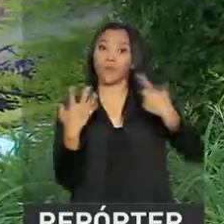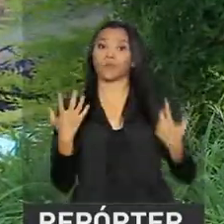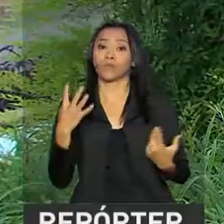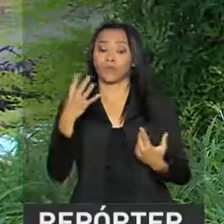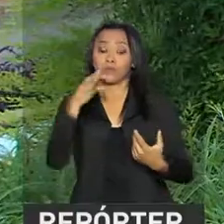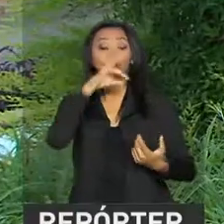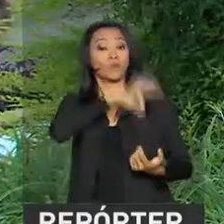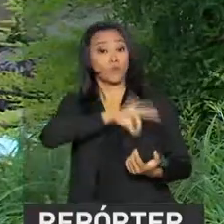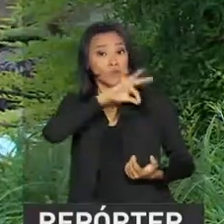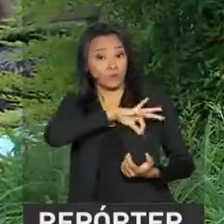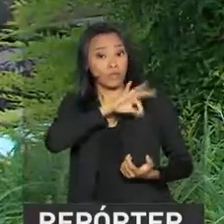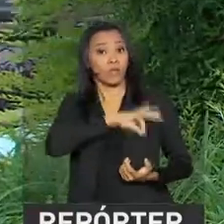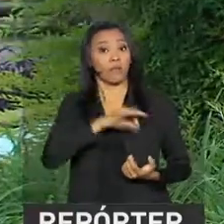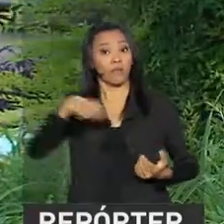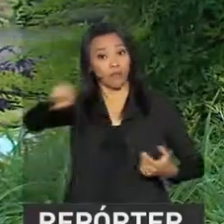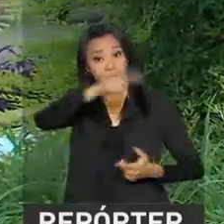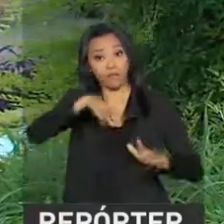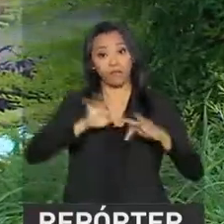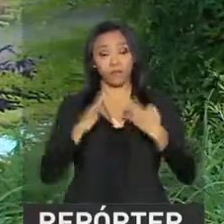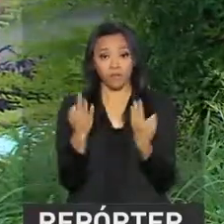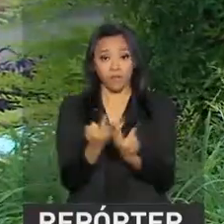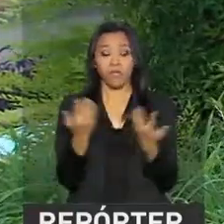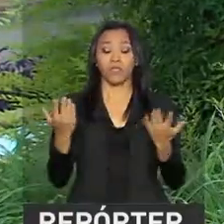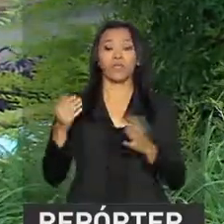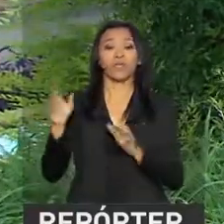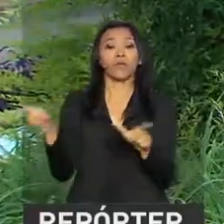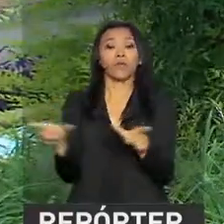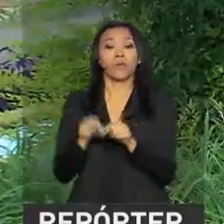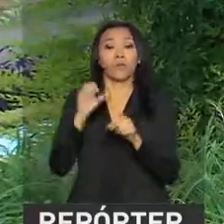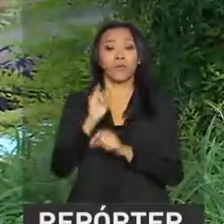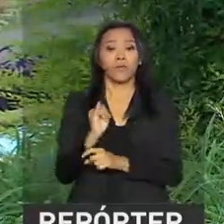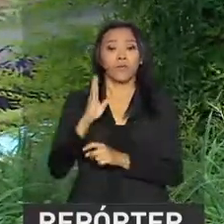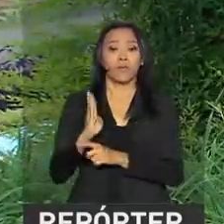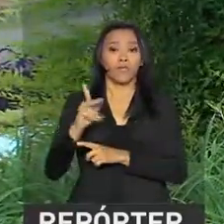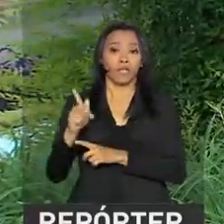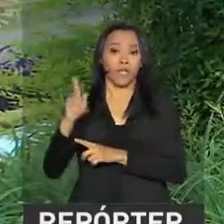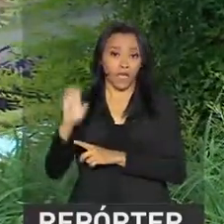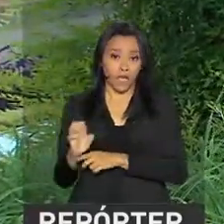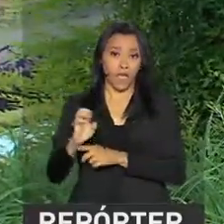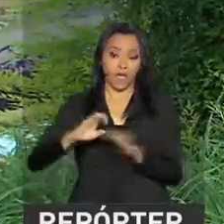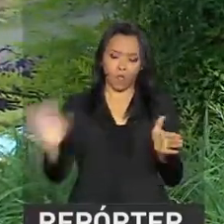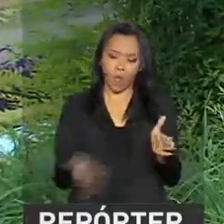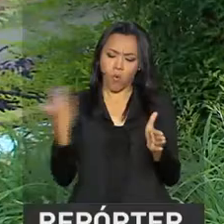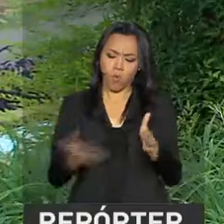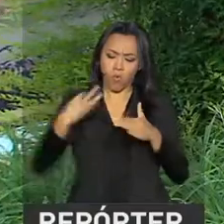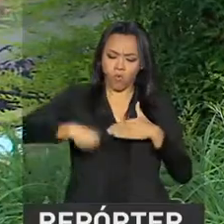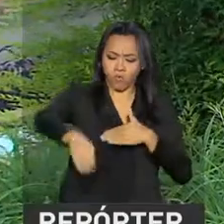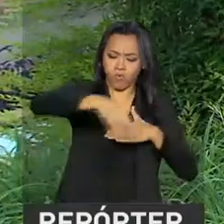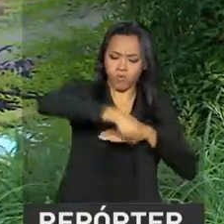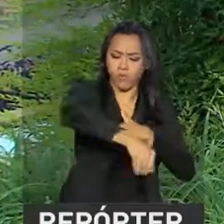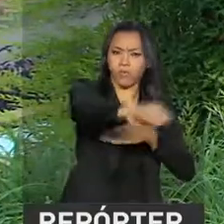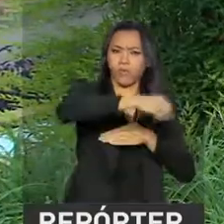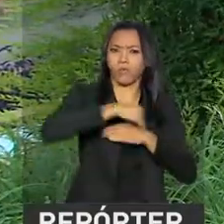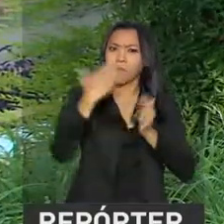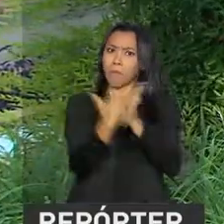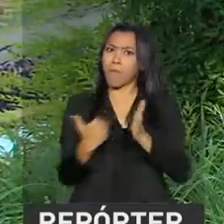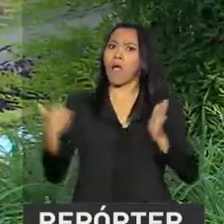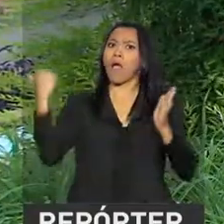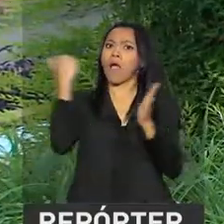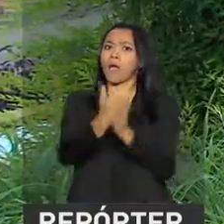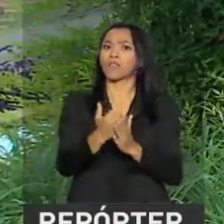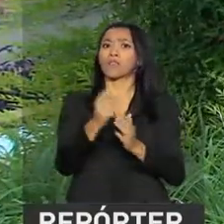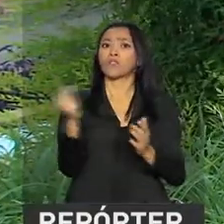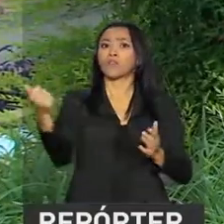segundo o ibge a produção agrícola de 2017 quase 30% maior do que o do ano anterior